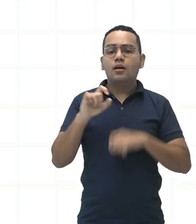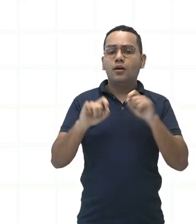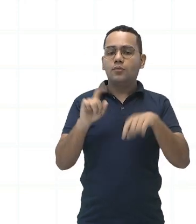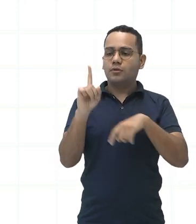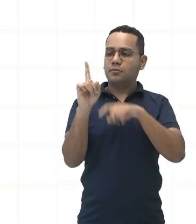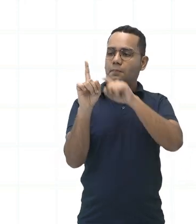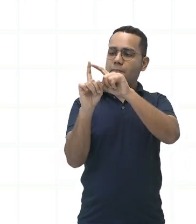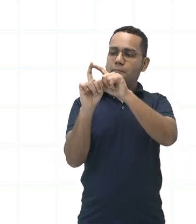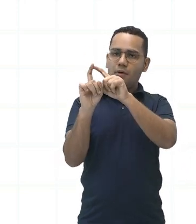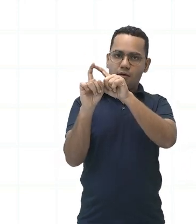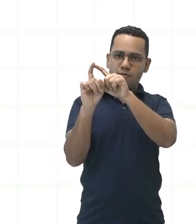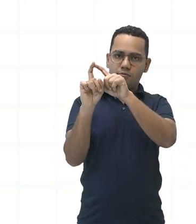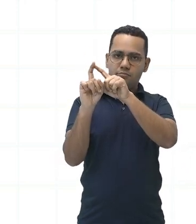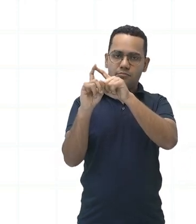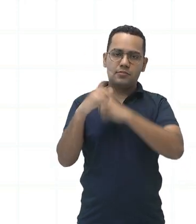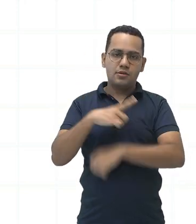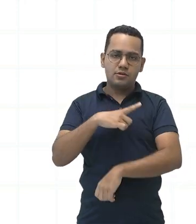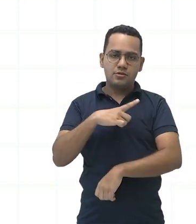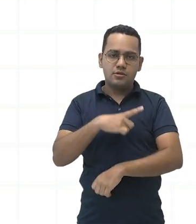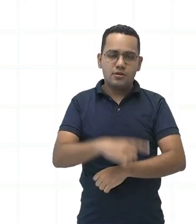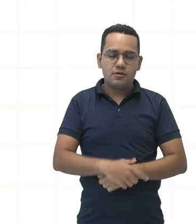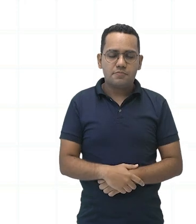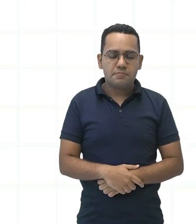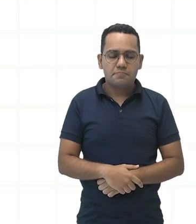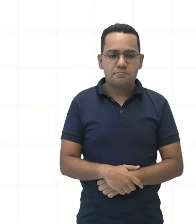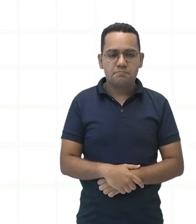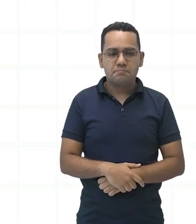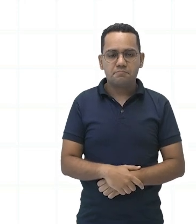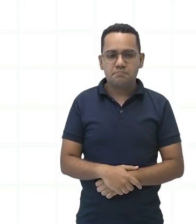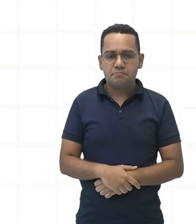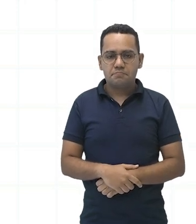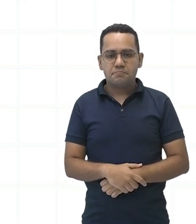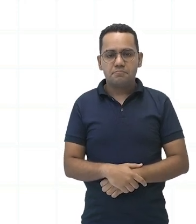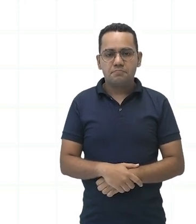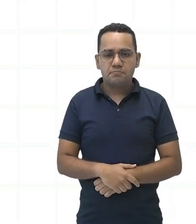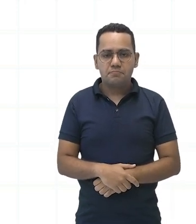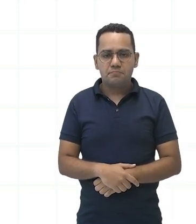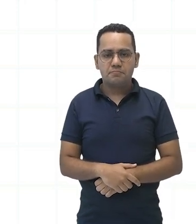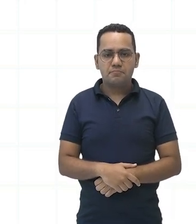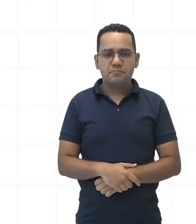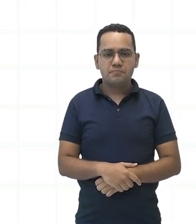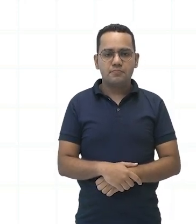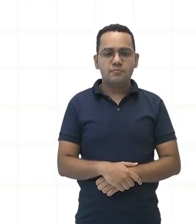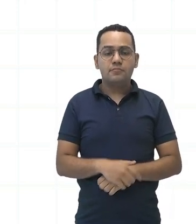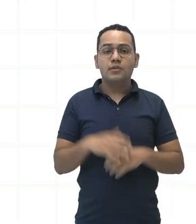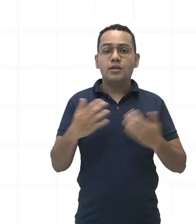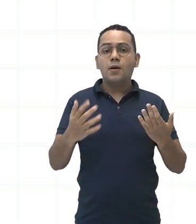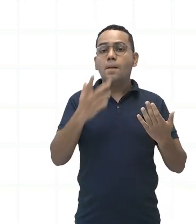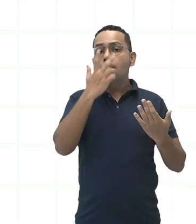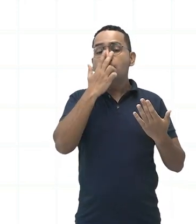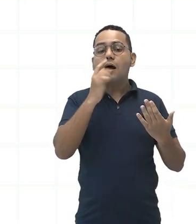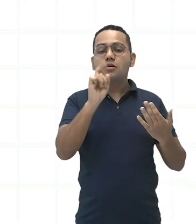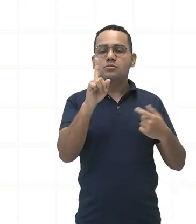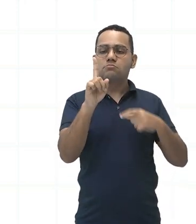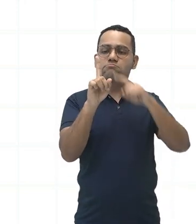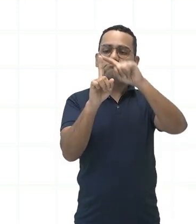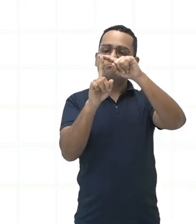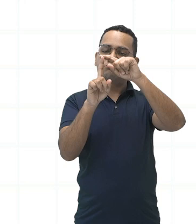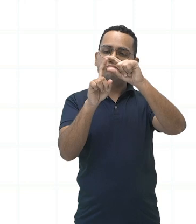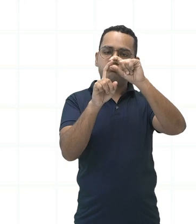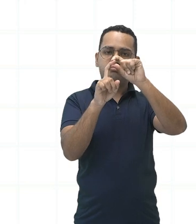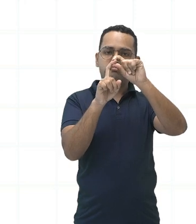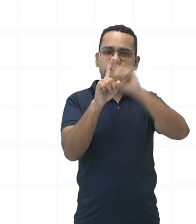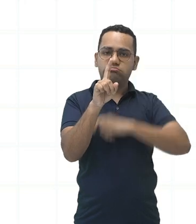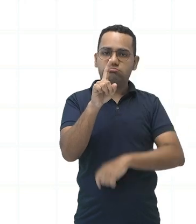curvatura na região aí das costas da pessoa, ok? Deixando o pescoço da pessoa mais projetado para